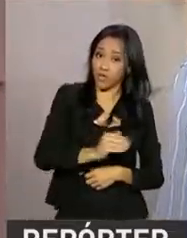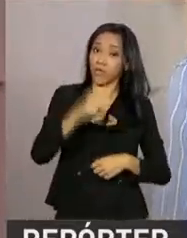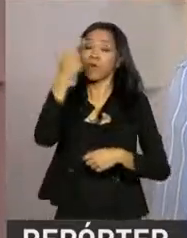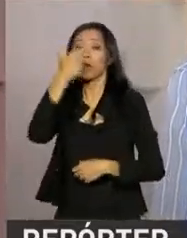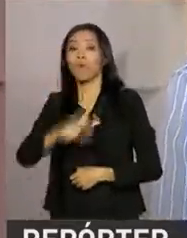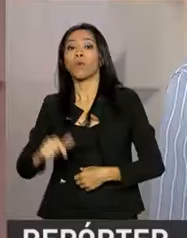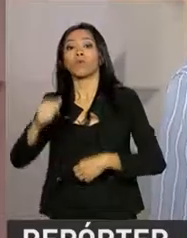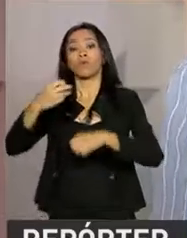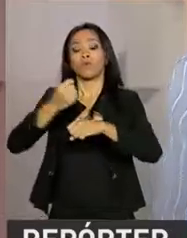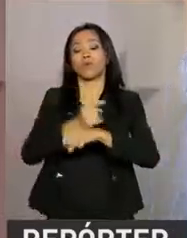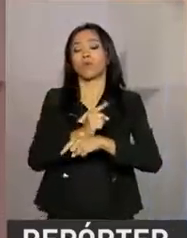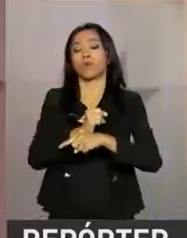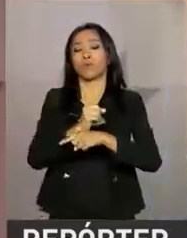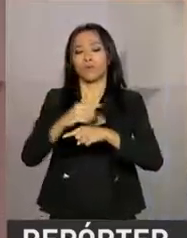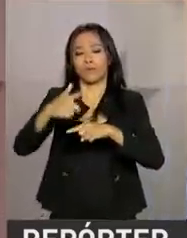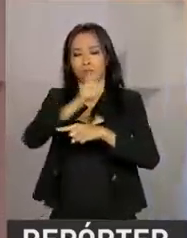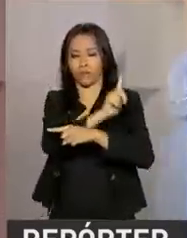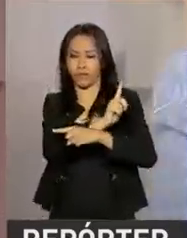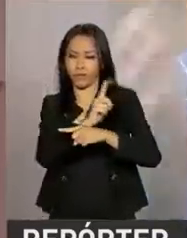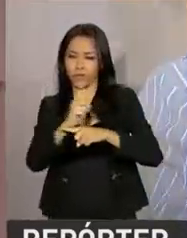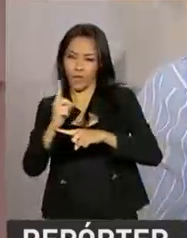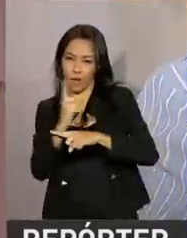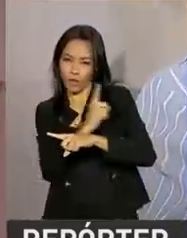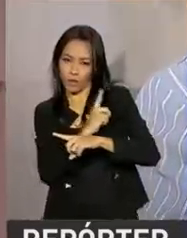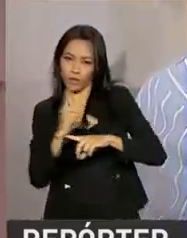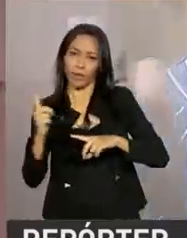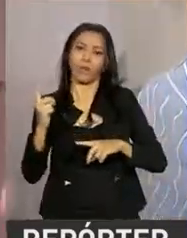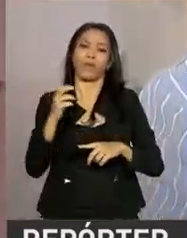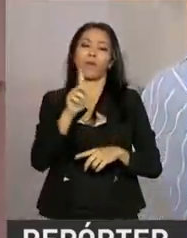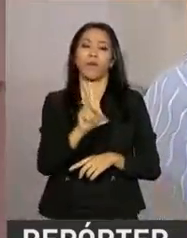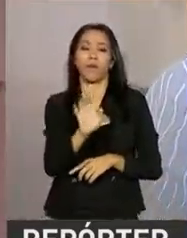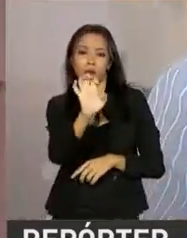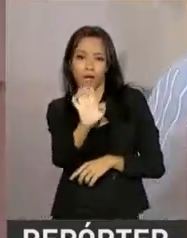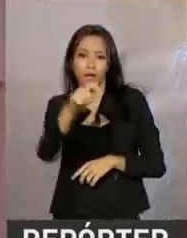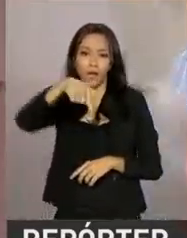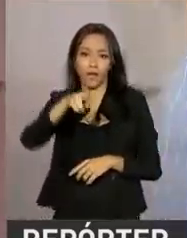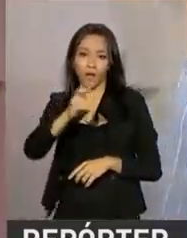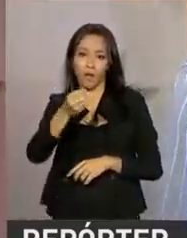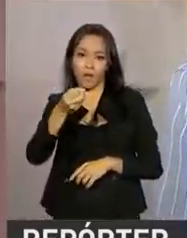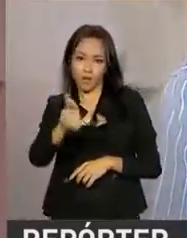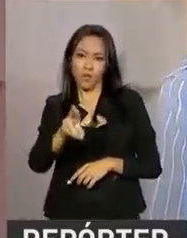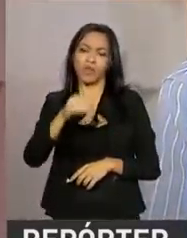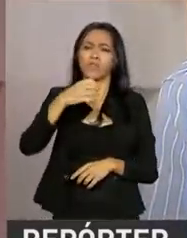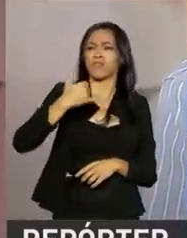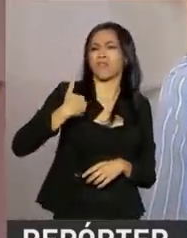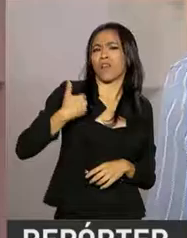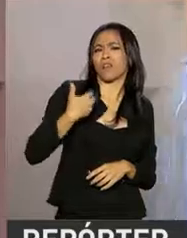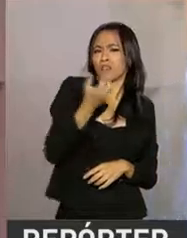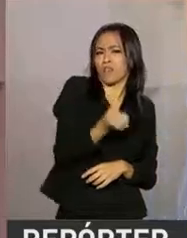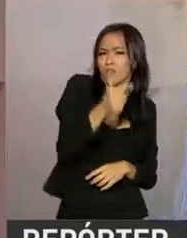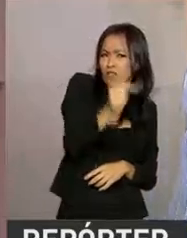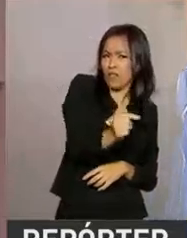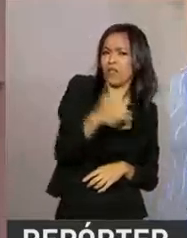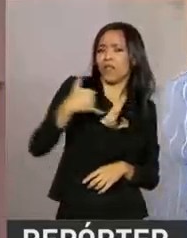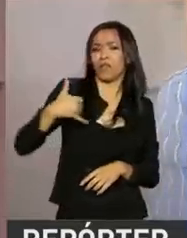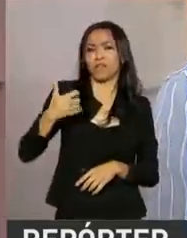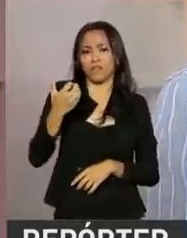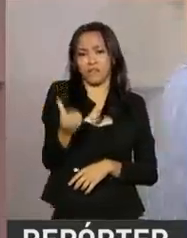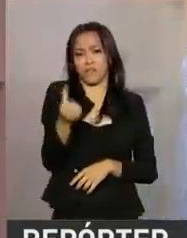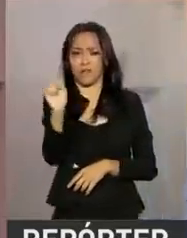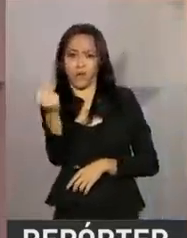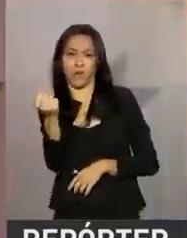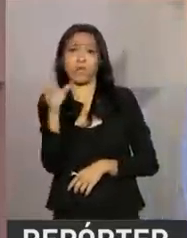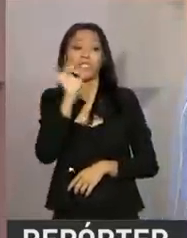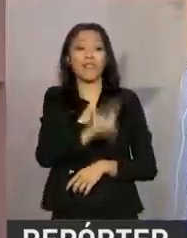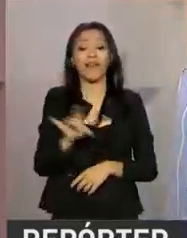têm uma idade mínima, que vai dos 60 aos 67, 68 anos. Mas cada país